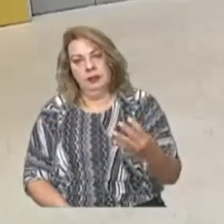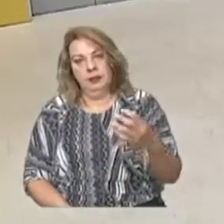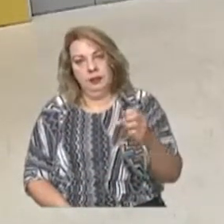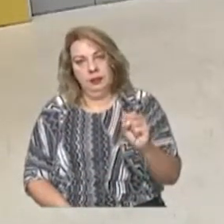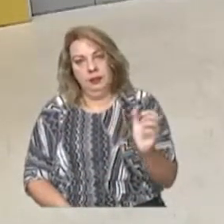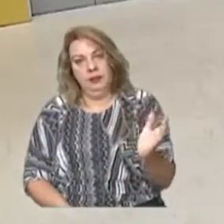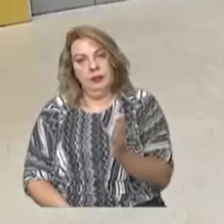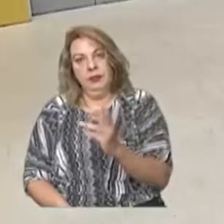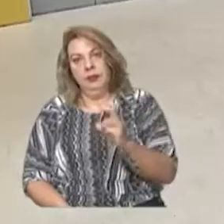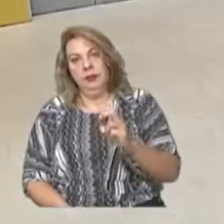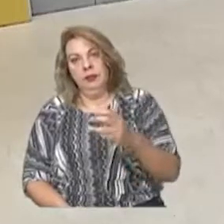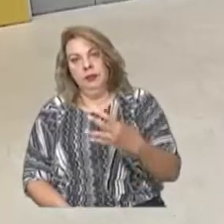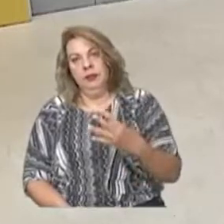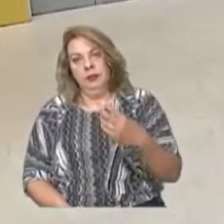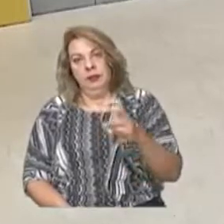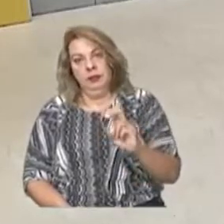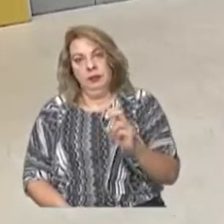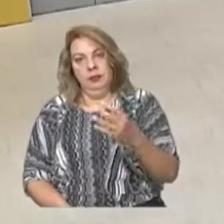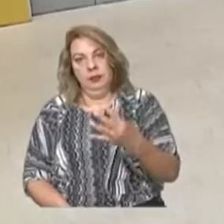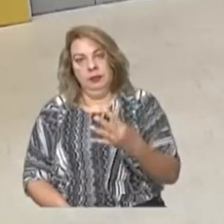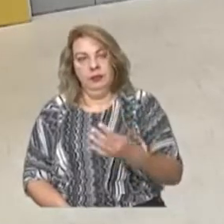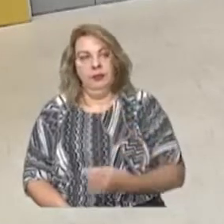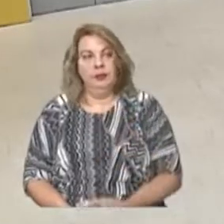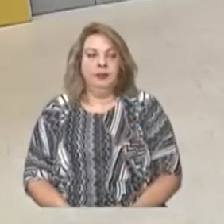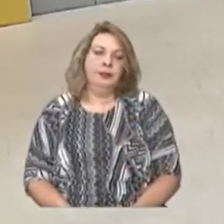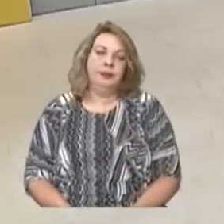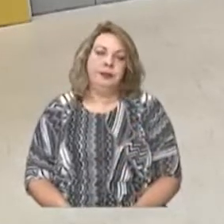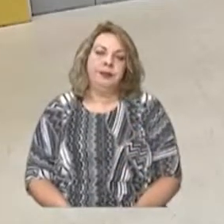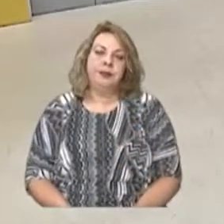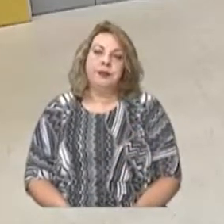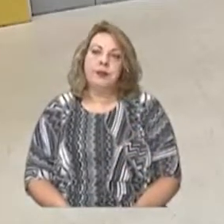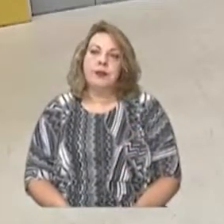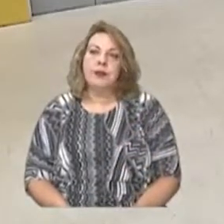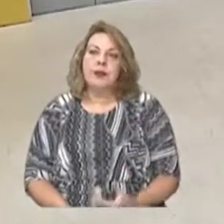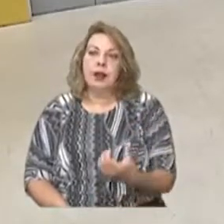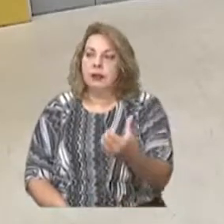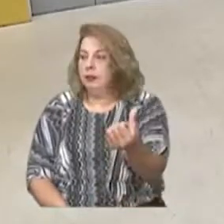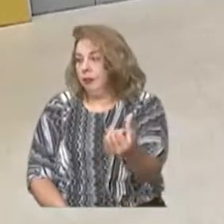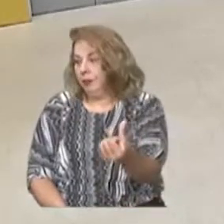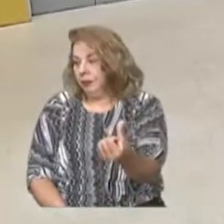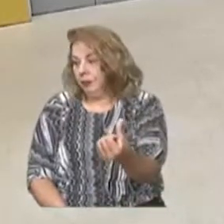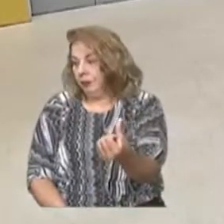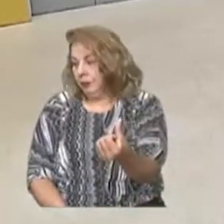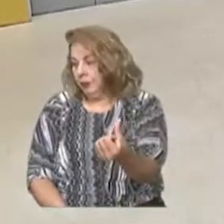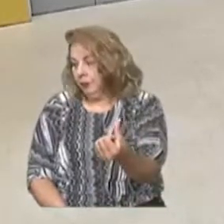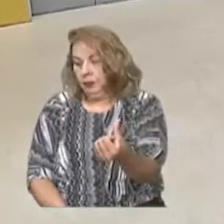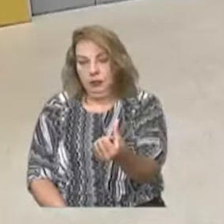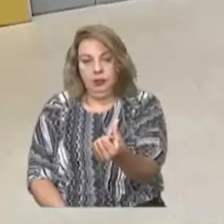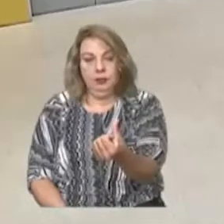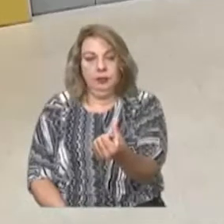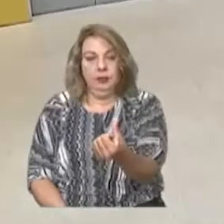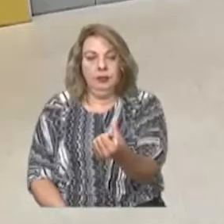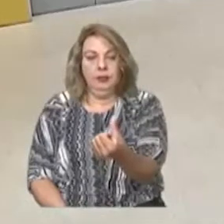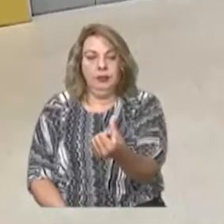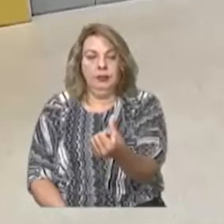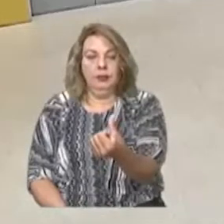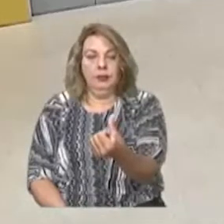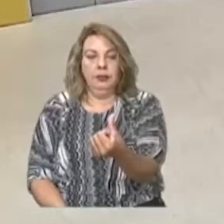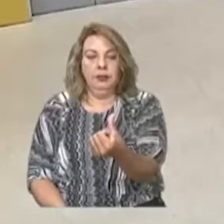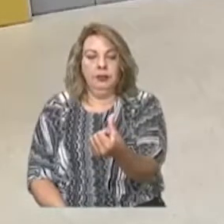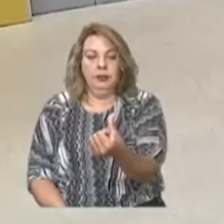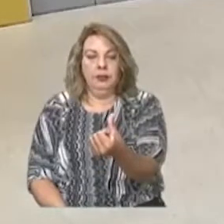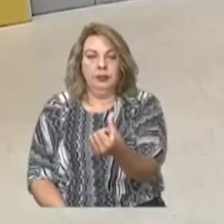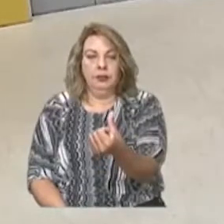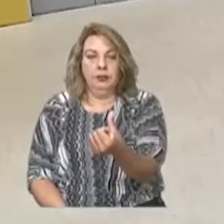54, 54, marcou 54, número 6,